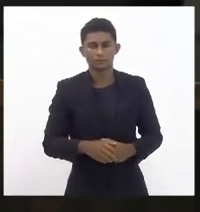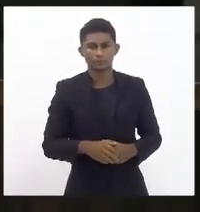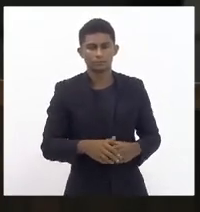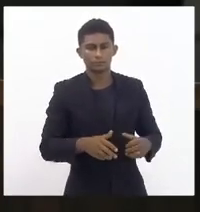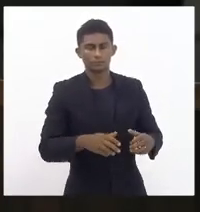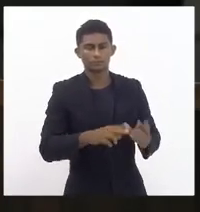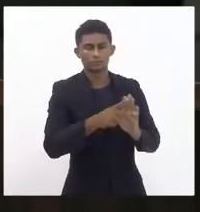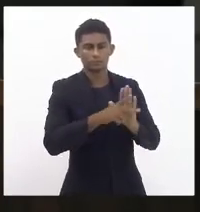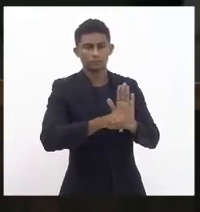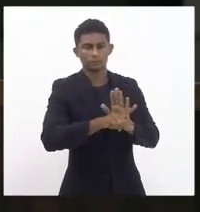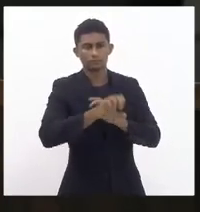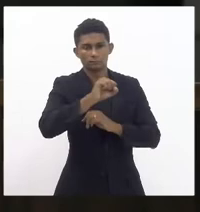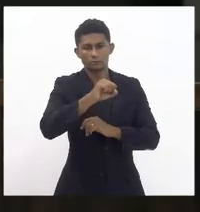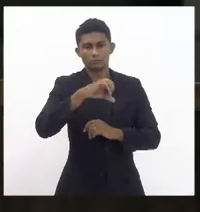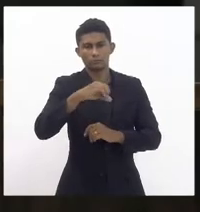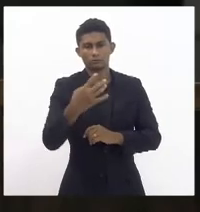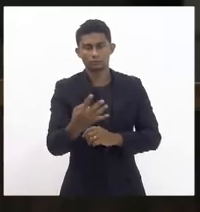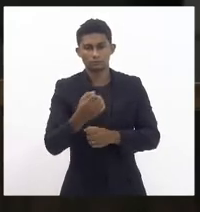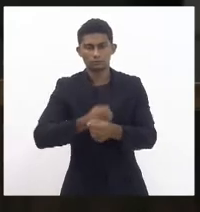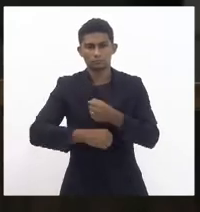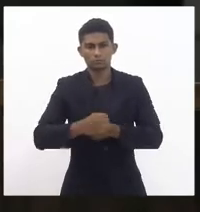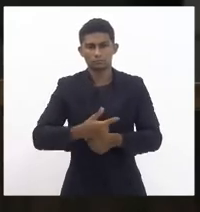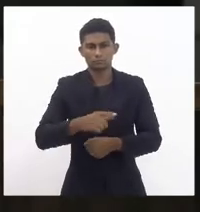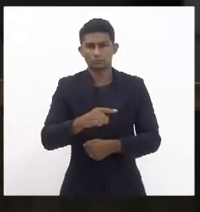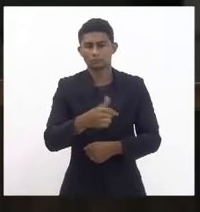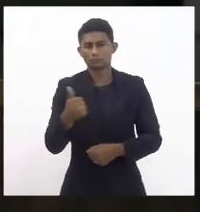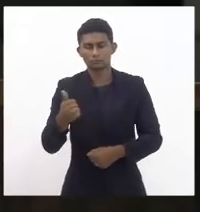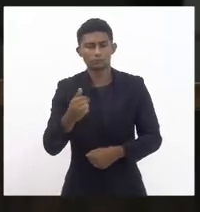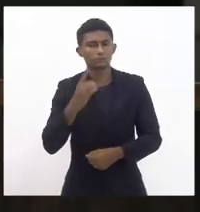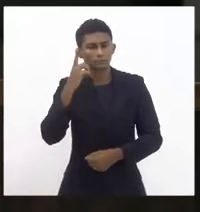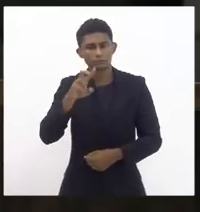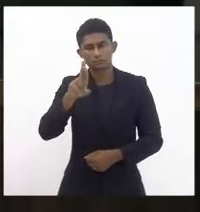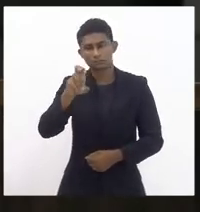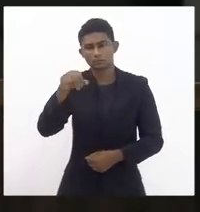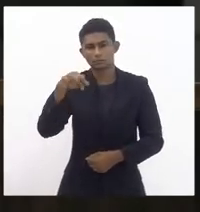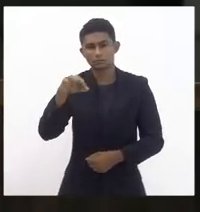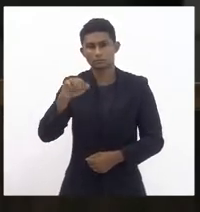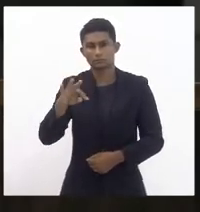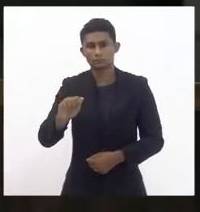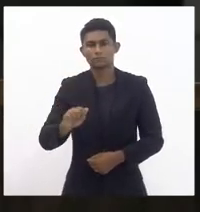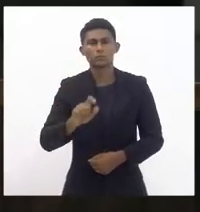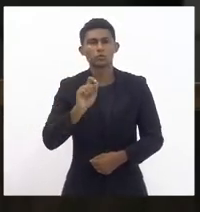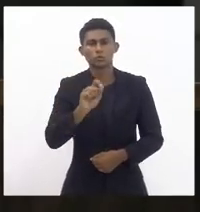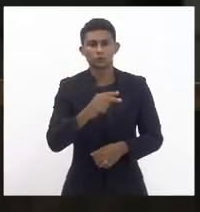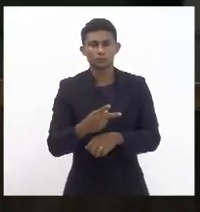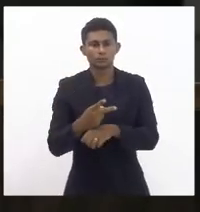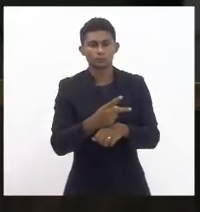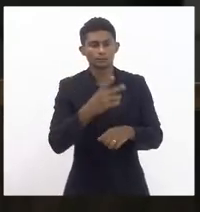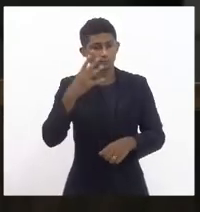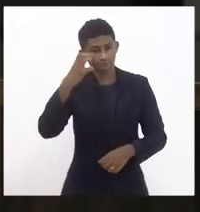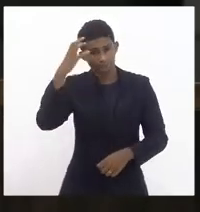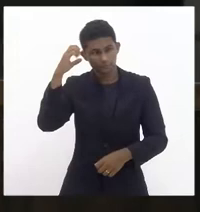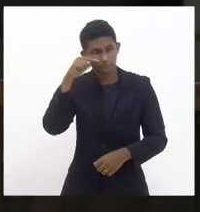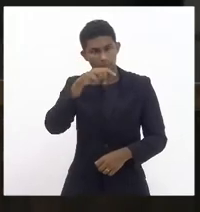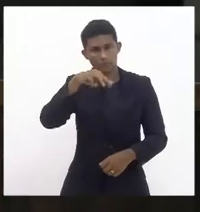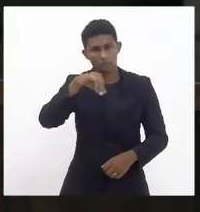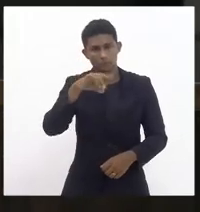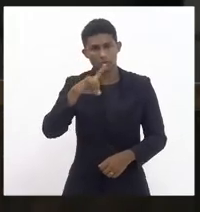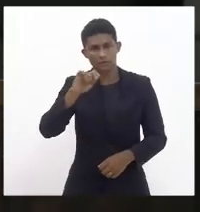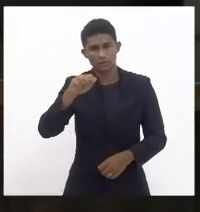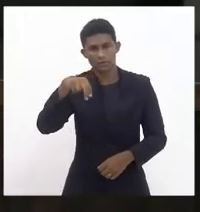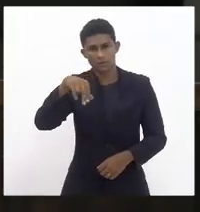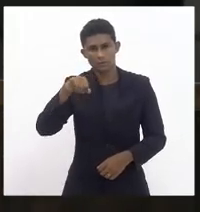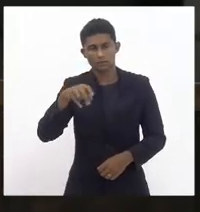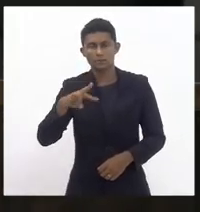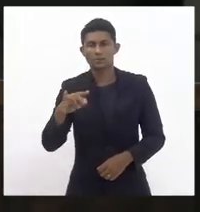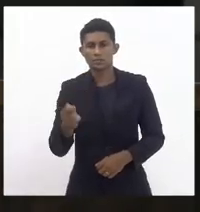o projeto da solução 894 21 de autoria deputada Renata Souza concede prêmio Marielle Franco a mídia ninja parecida comissão de